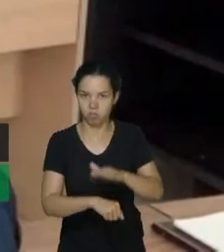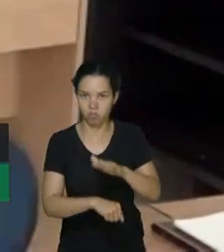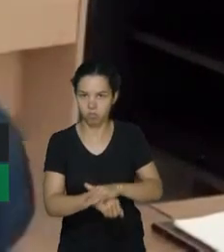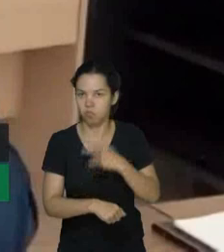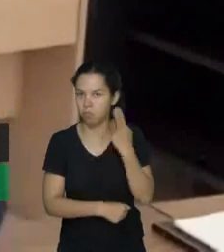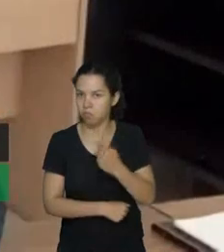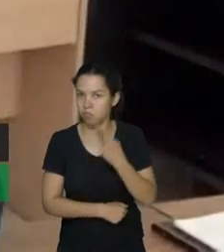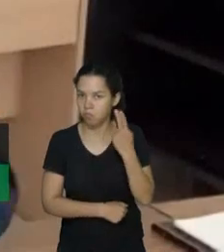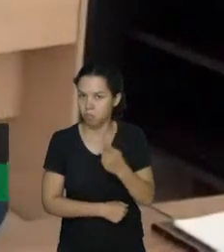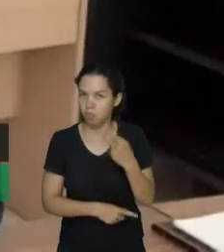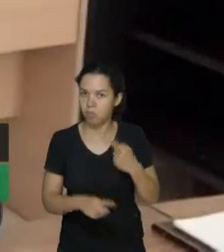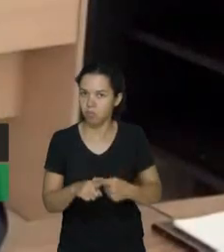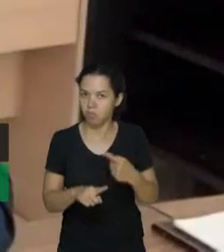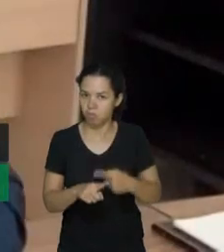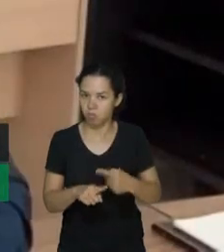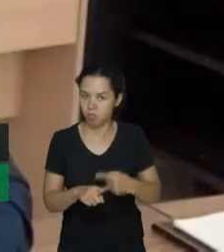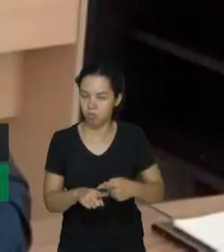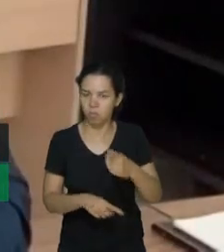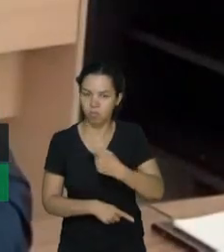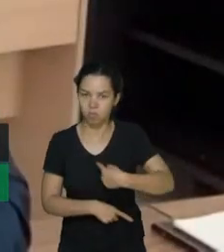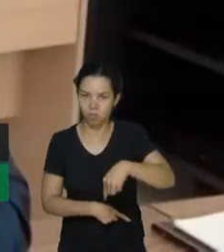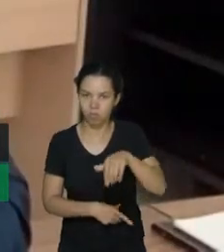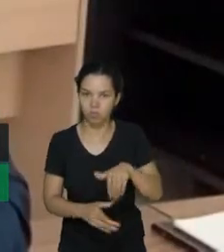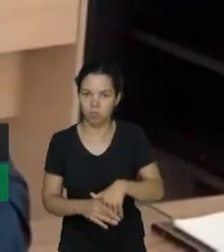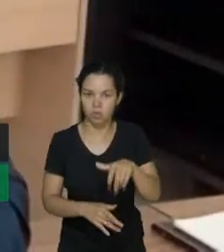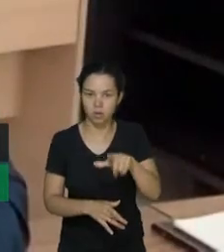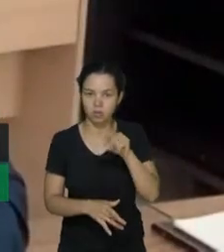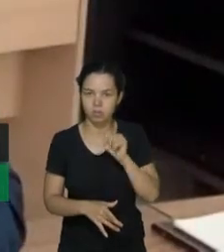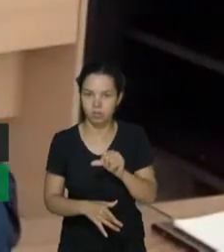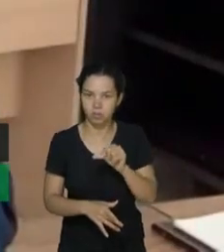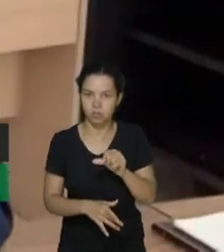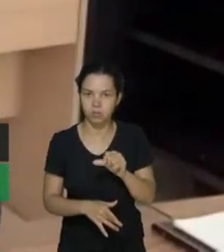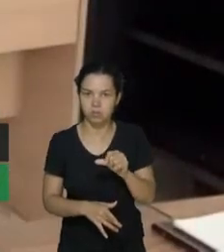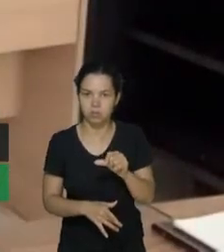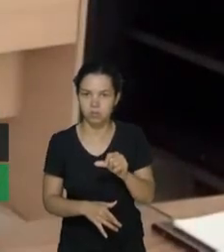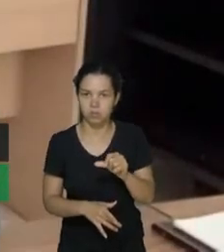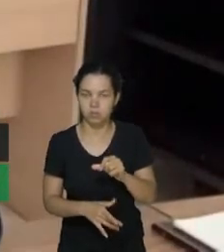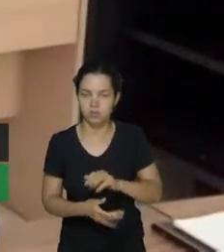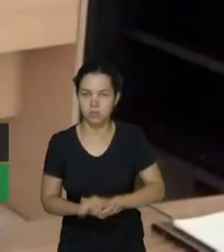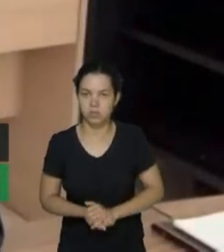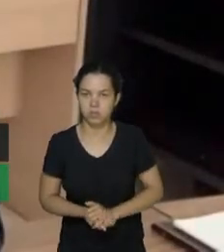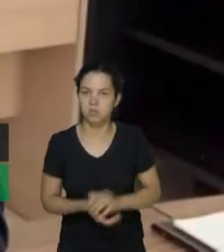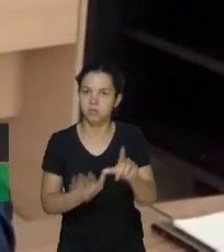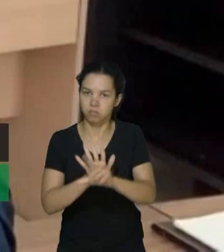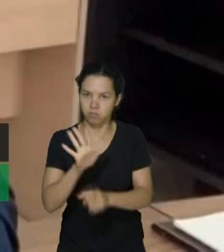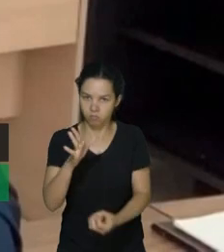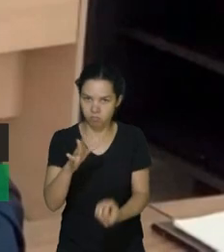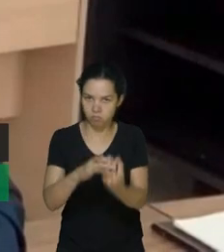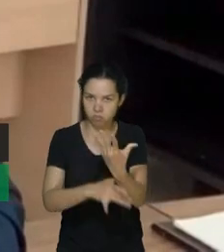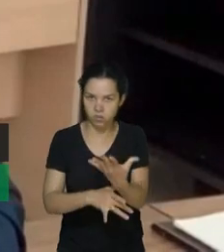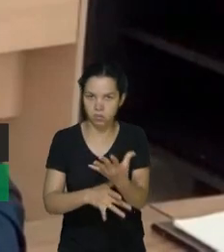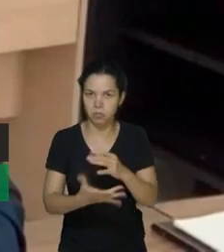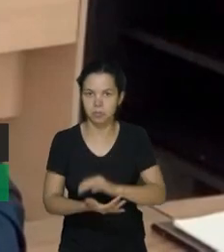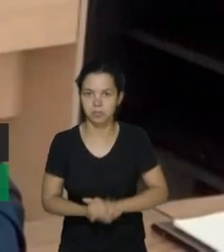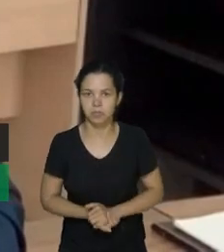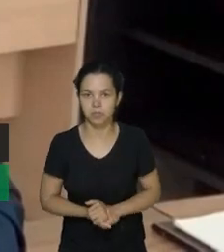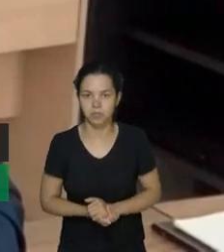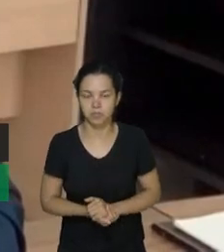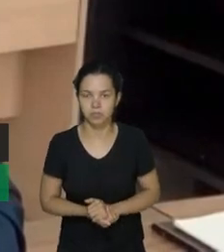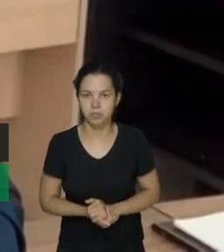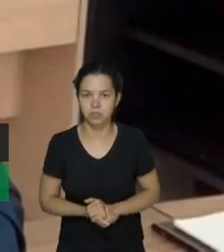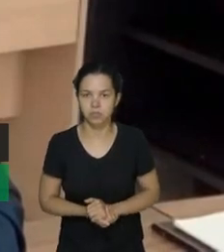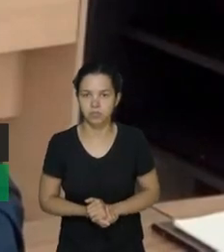parlamentar, porque é para isso que nós somos eleitos, para ouvir as pessoas e para legislar. Quantas vezes